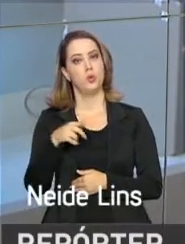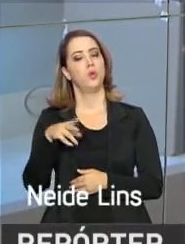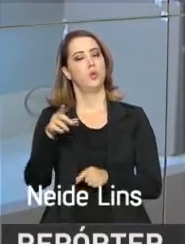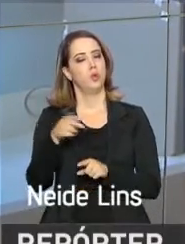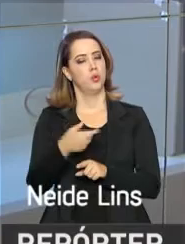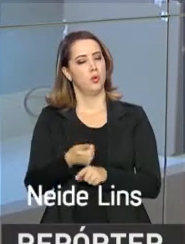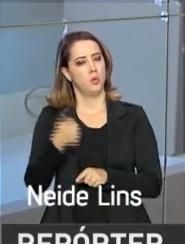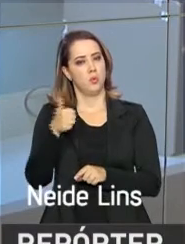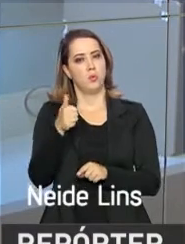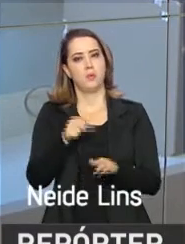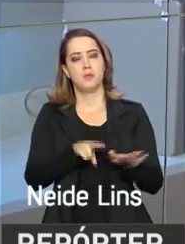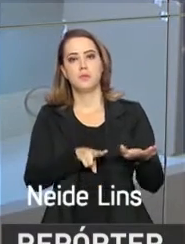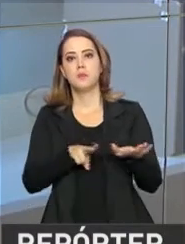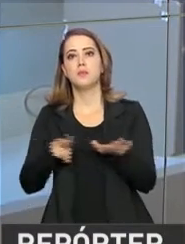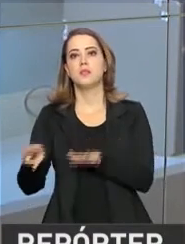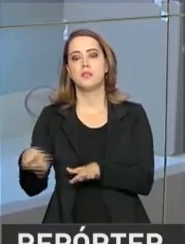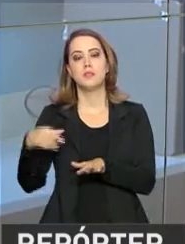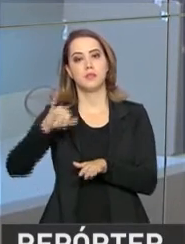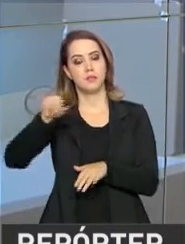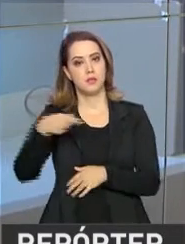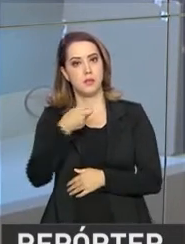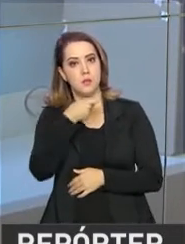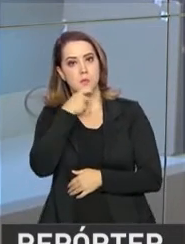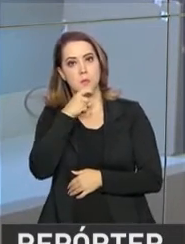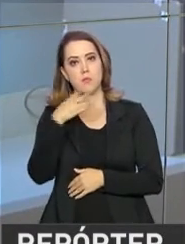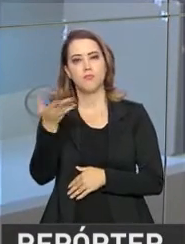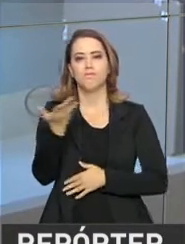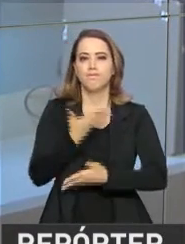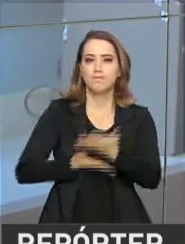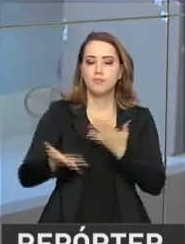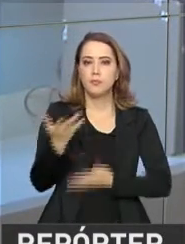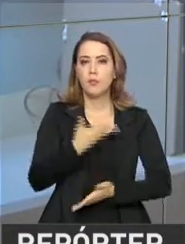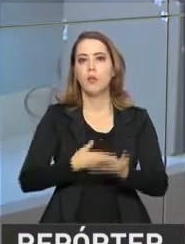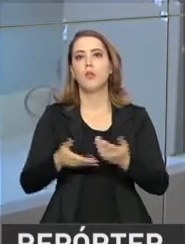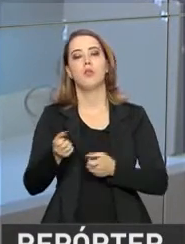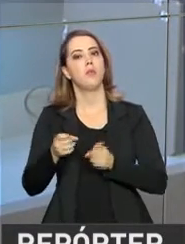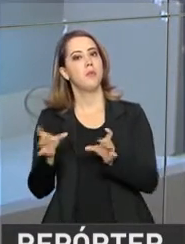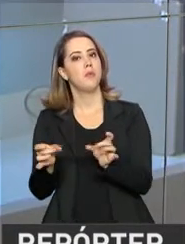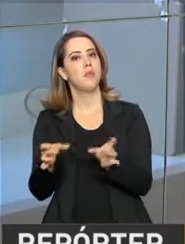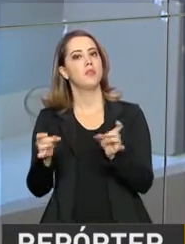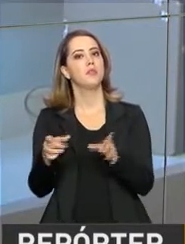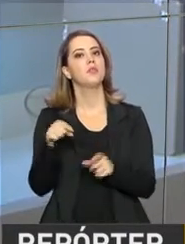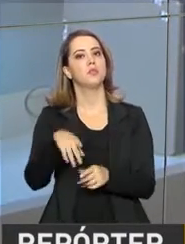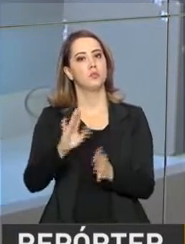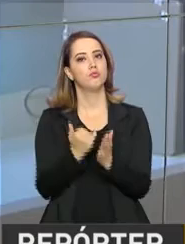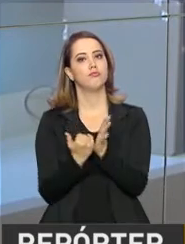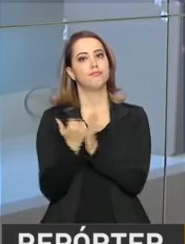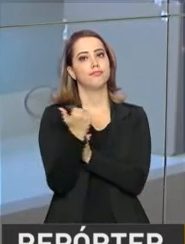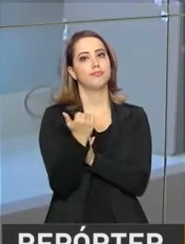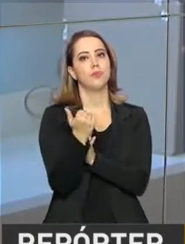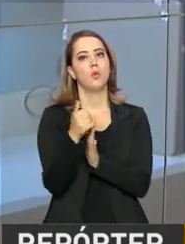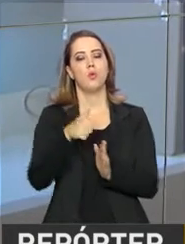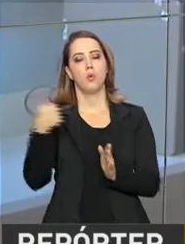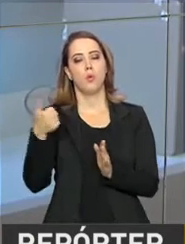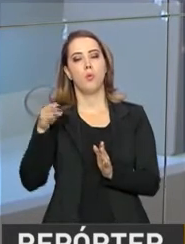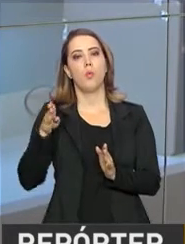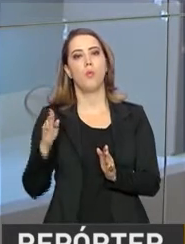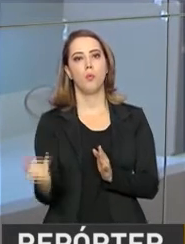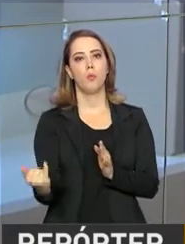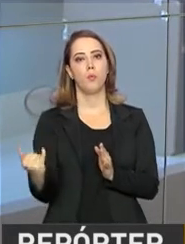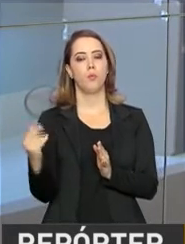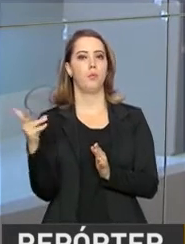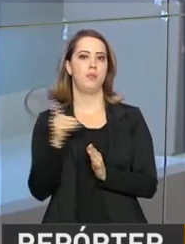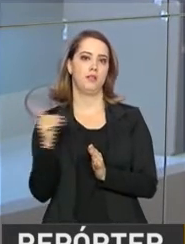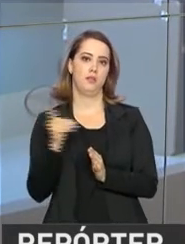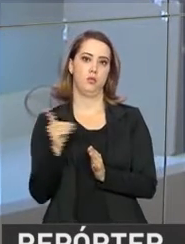a balança comercial brasileira registrou um superávit de 1 bilhão e 400 milhões de dólares resultado de exportações no